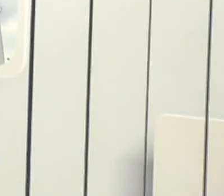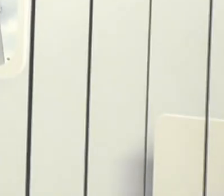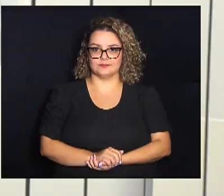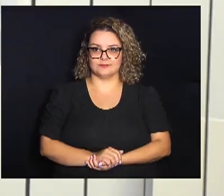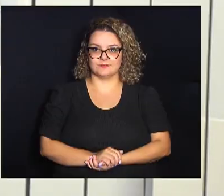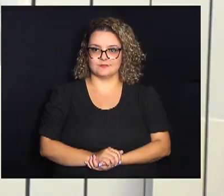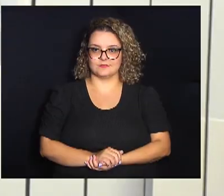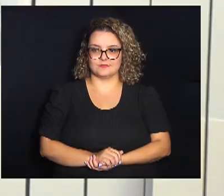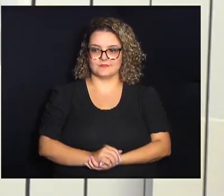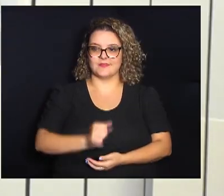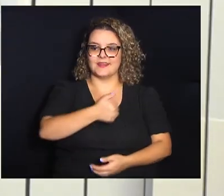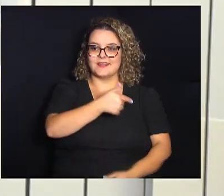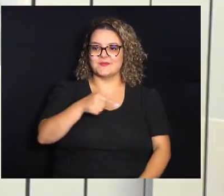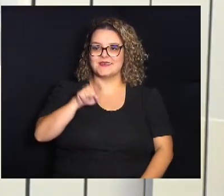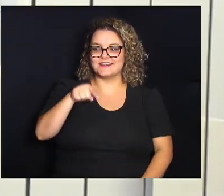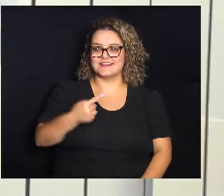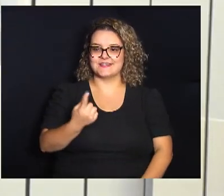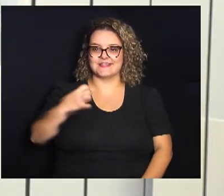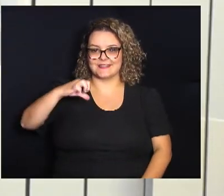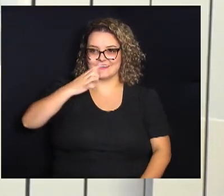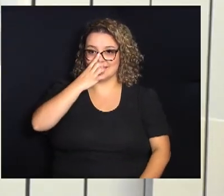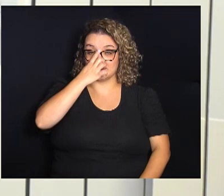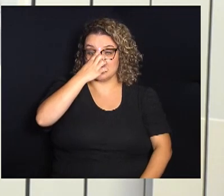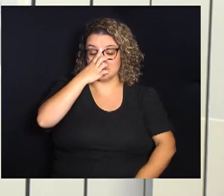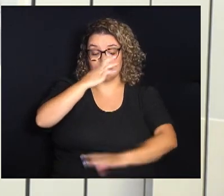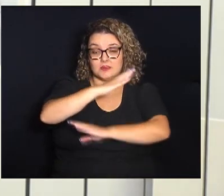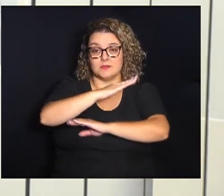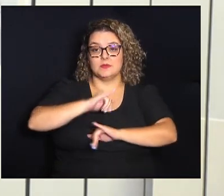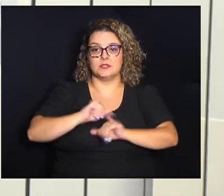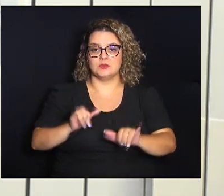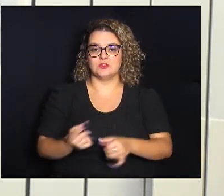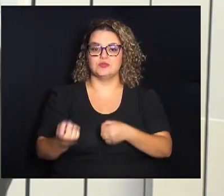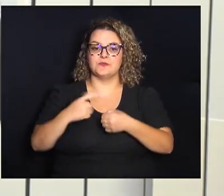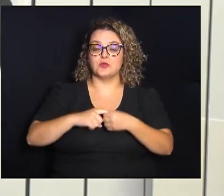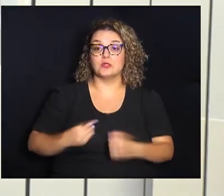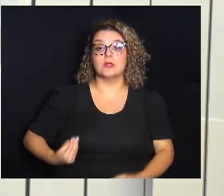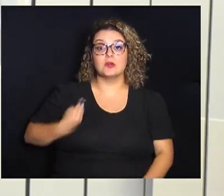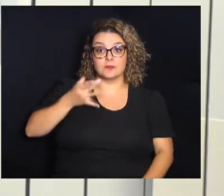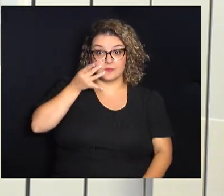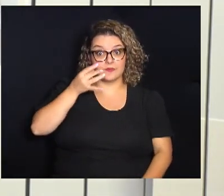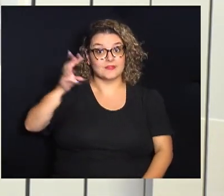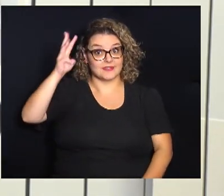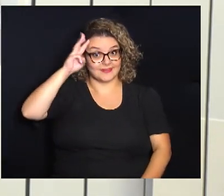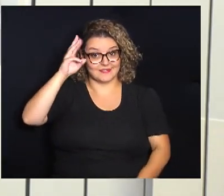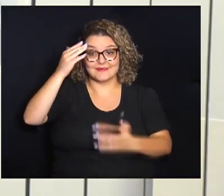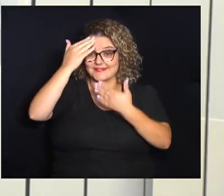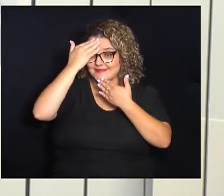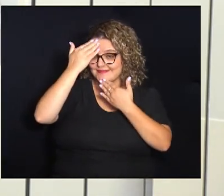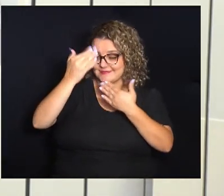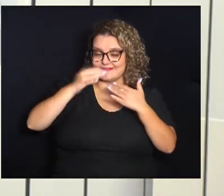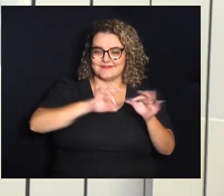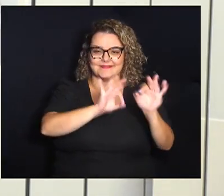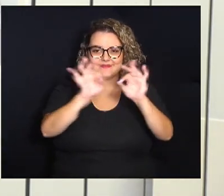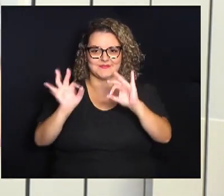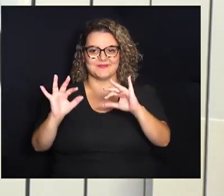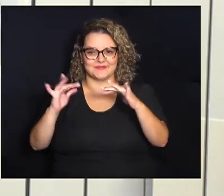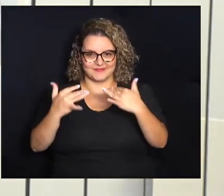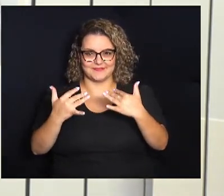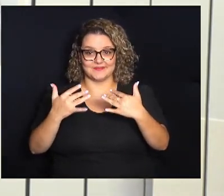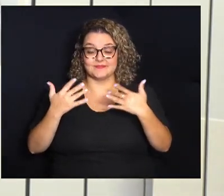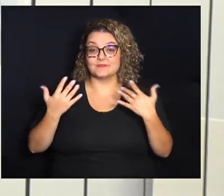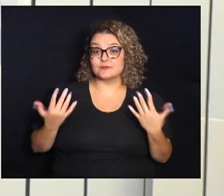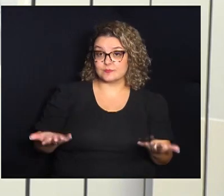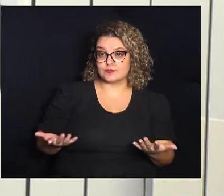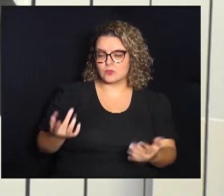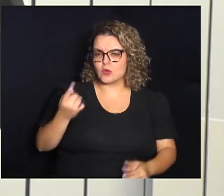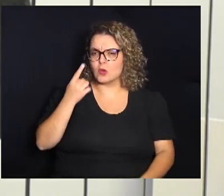Meio-dia mais 19 minutos, Câmara Notícia de volta ao vivo nesta terça-feira. Muito obrigado pela sua companhia, pela sua audiência.